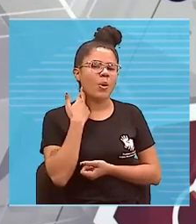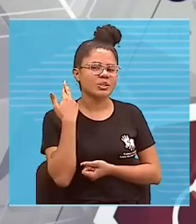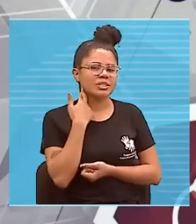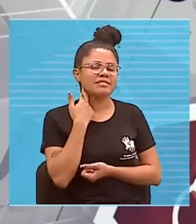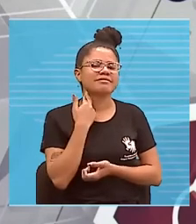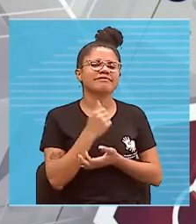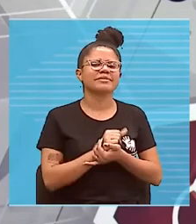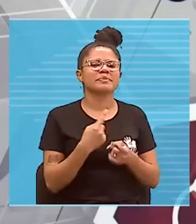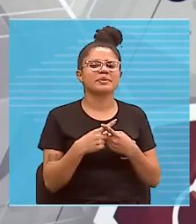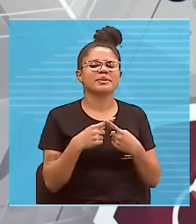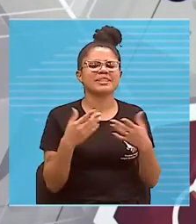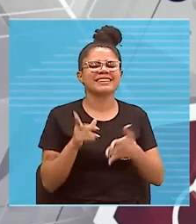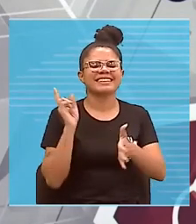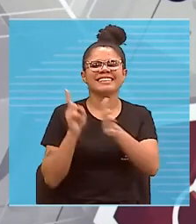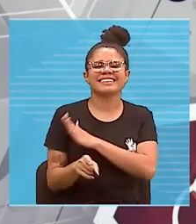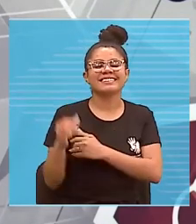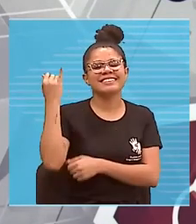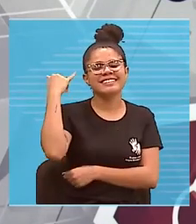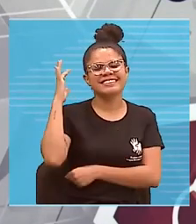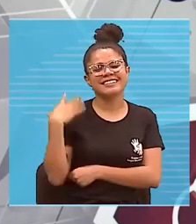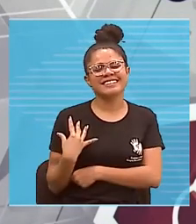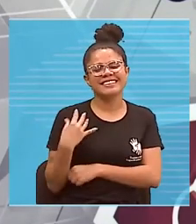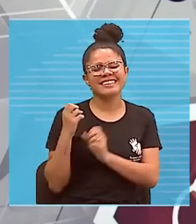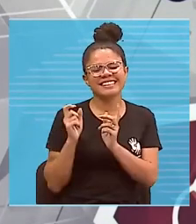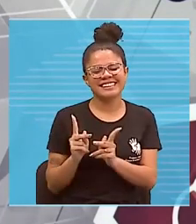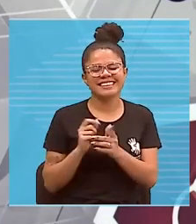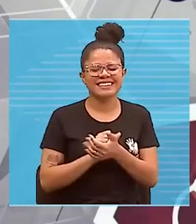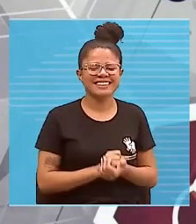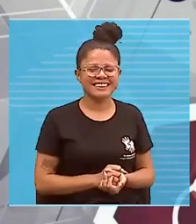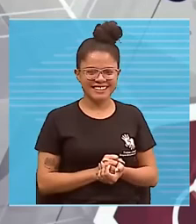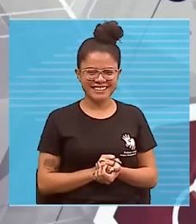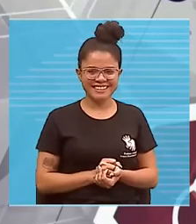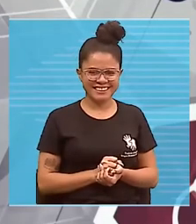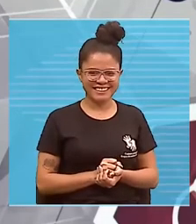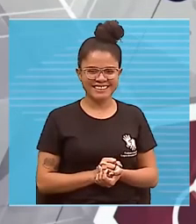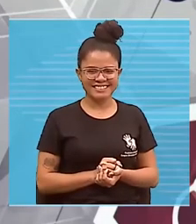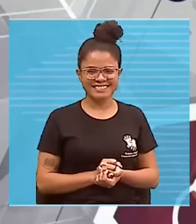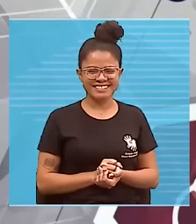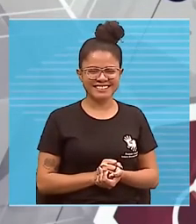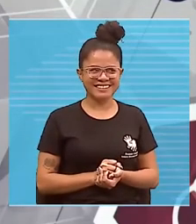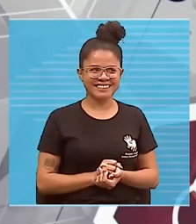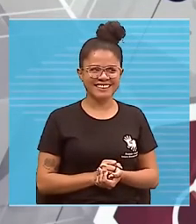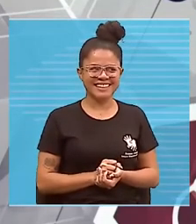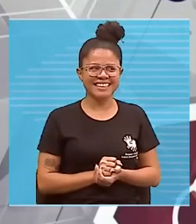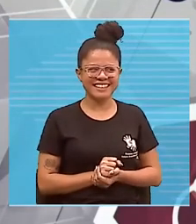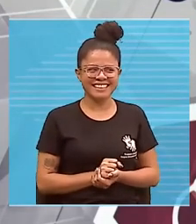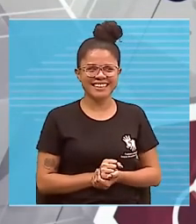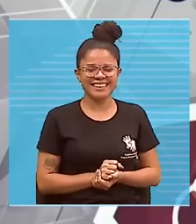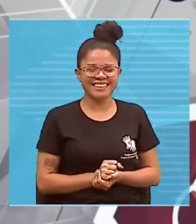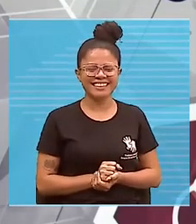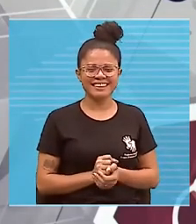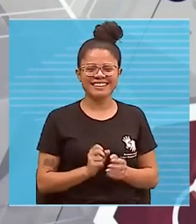Joyce viu Joyce hahaha só risinho da já saiu para mim